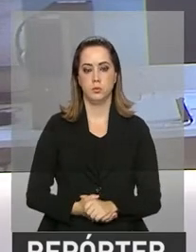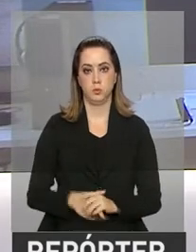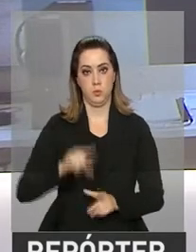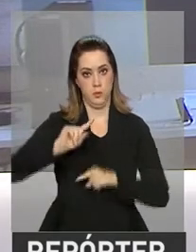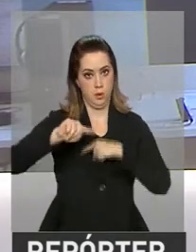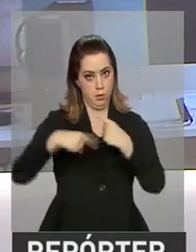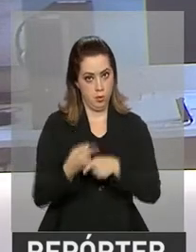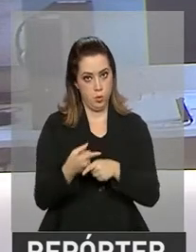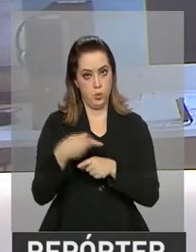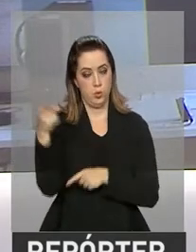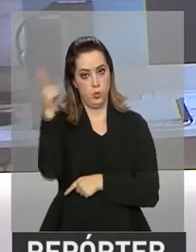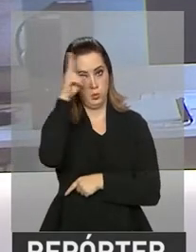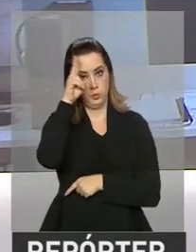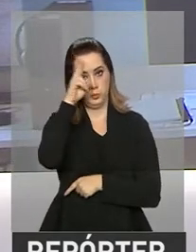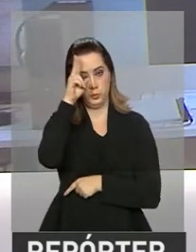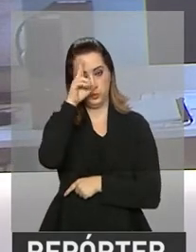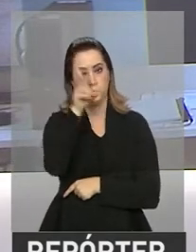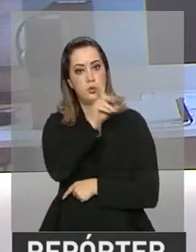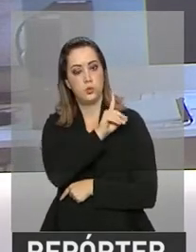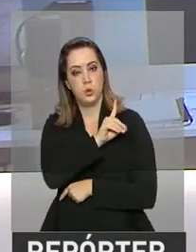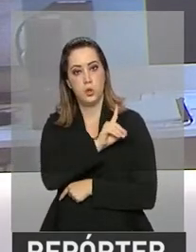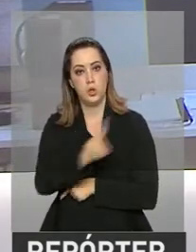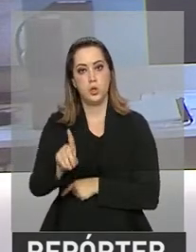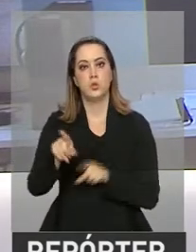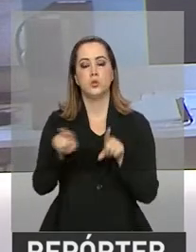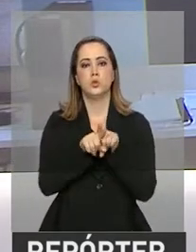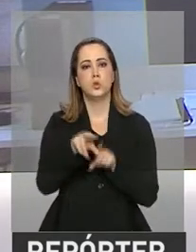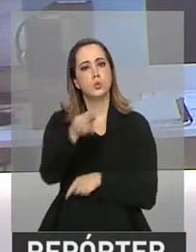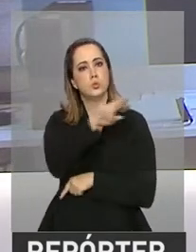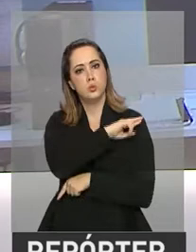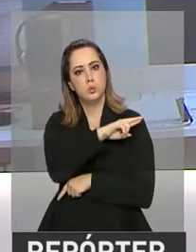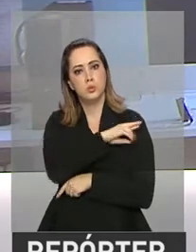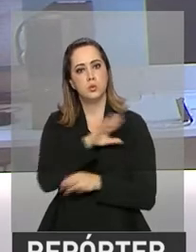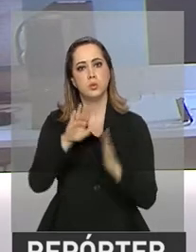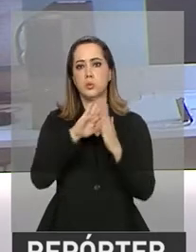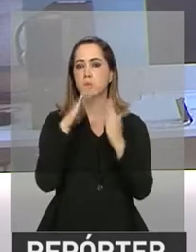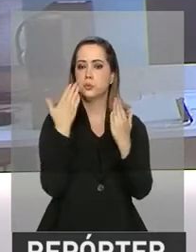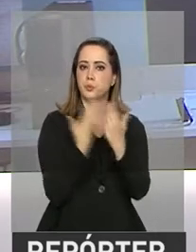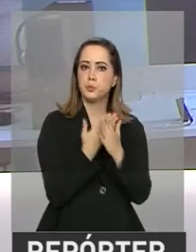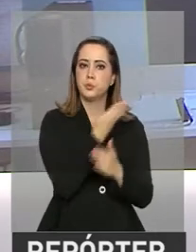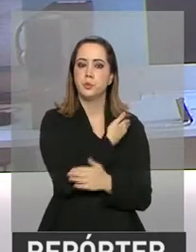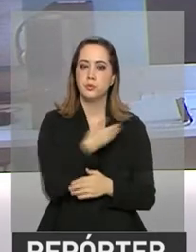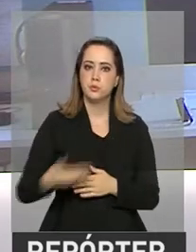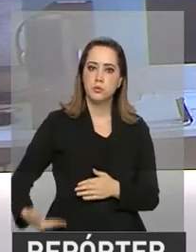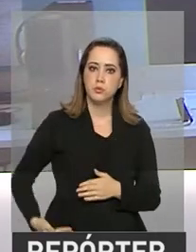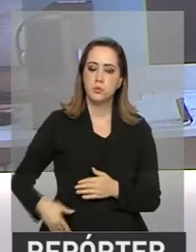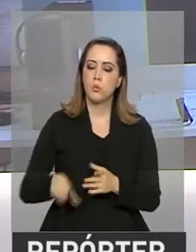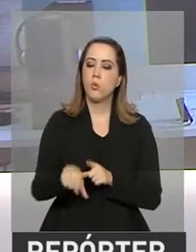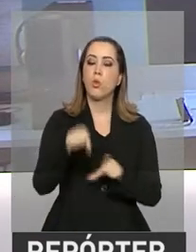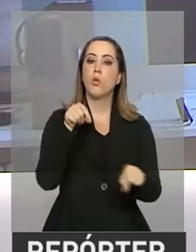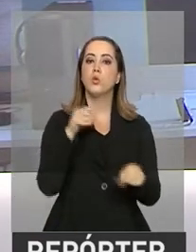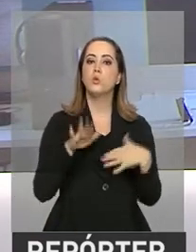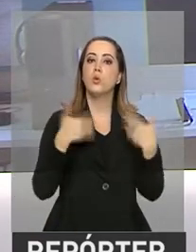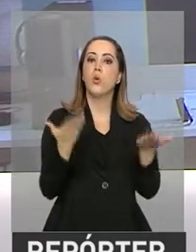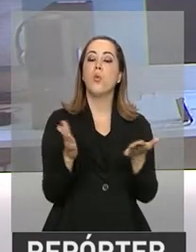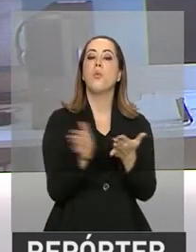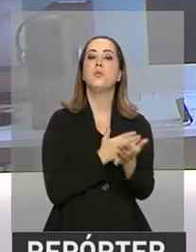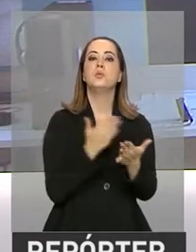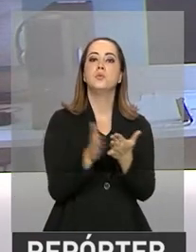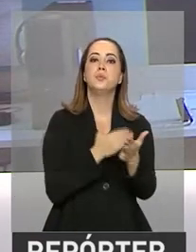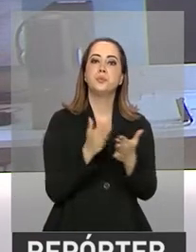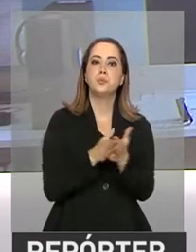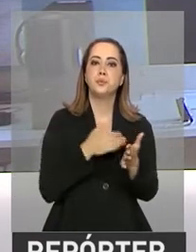feira o prazo para diretores e responsáveis de escolas públicas de todo o país indicar os livros didáticos que serão adotados no ano que